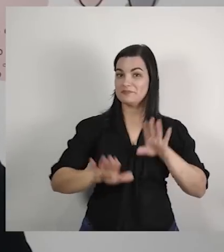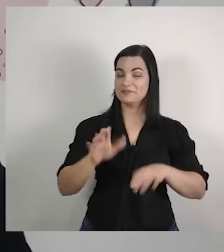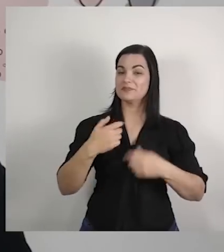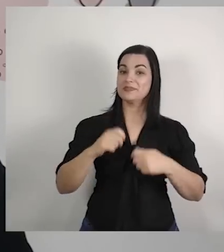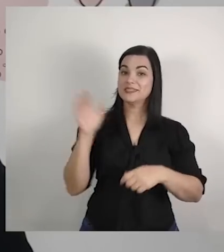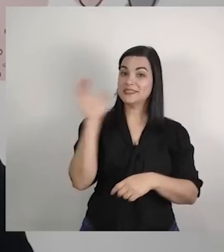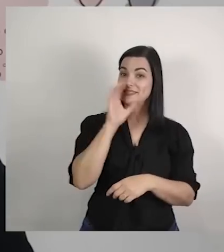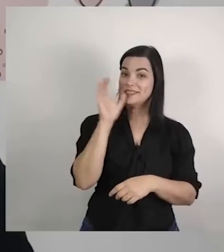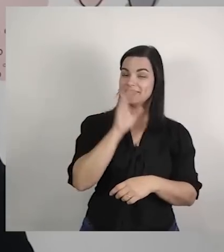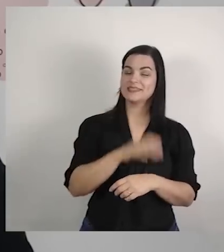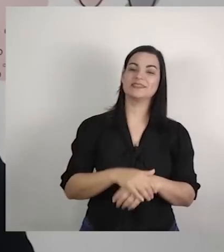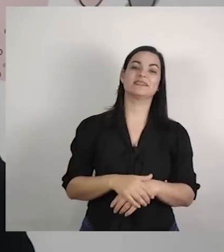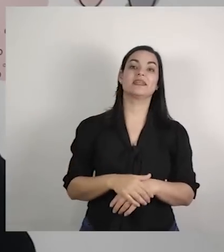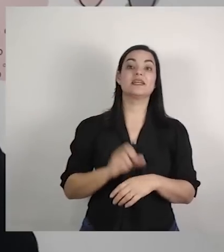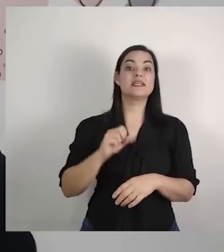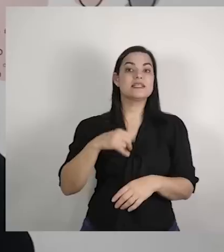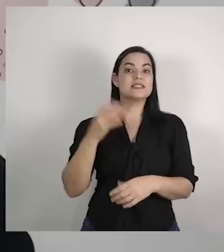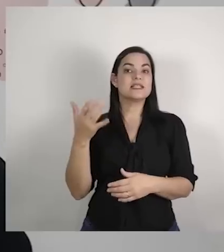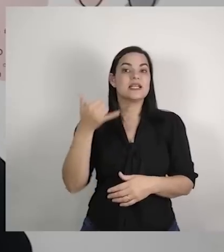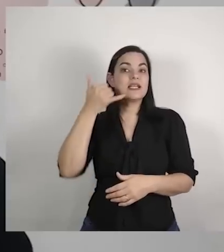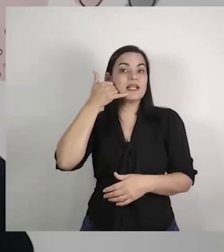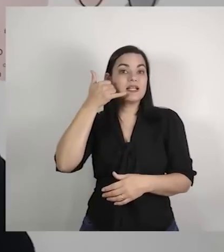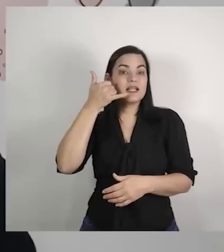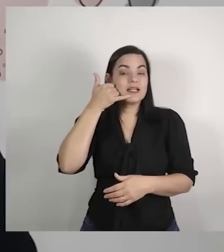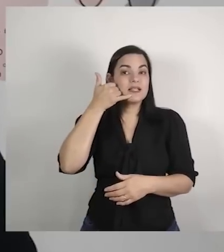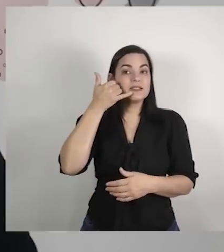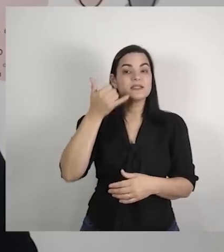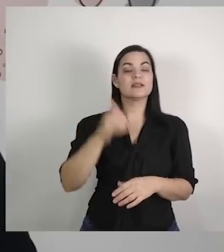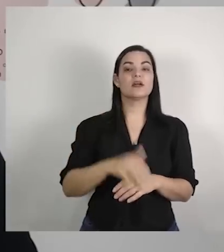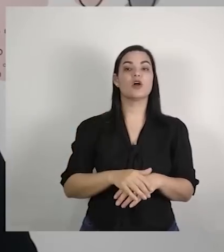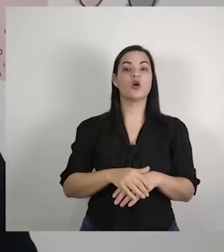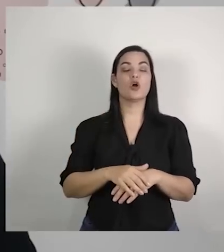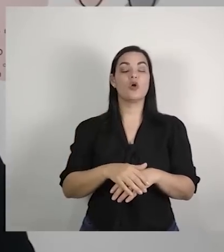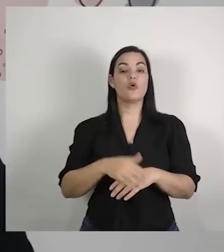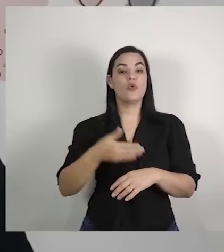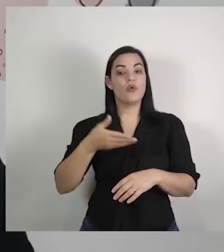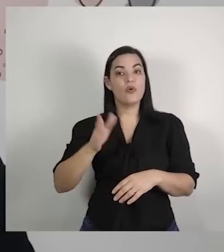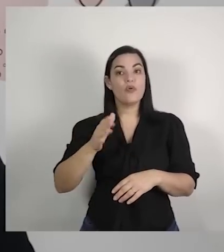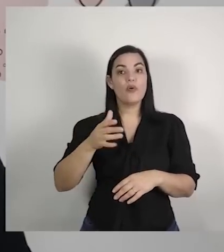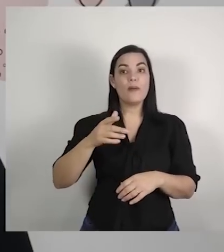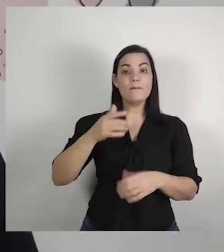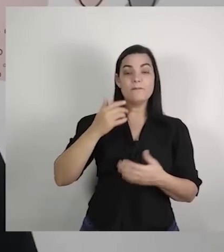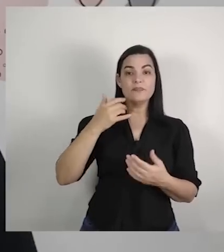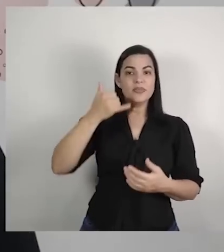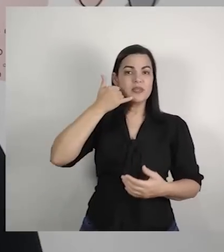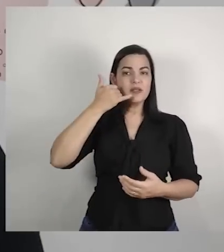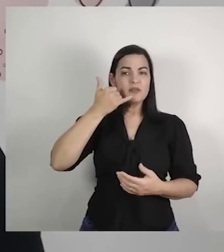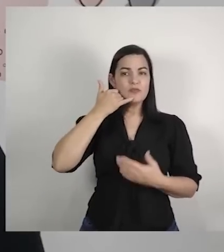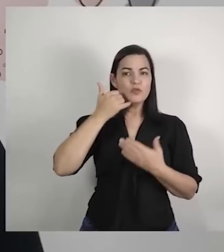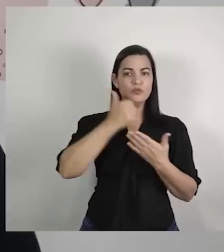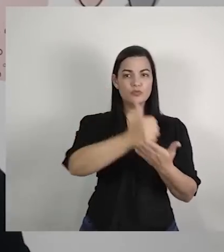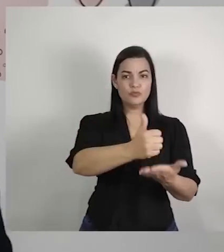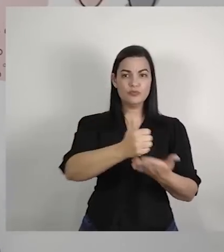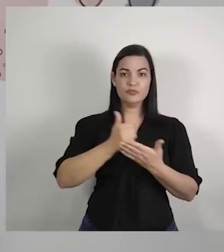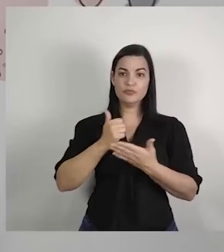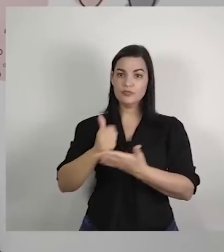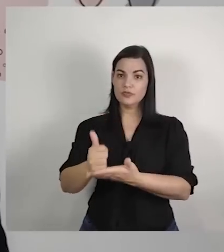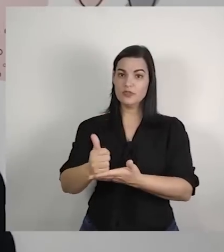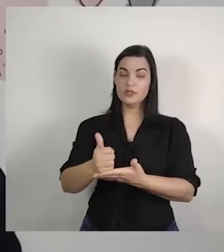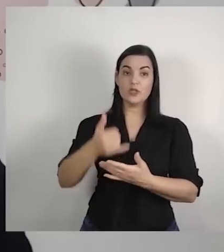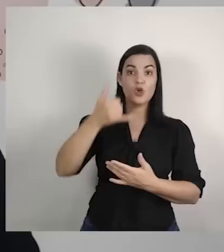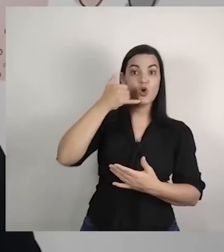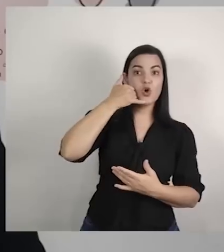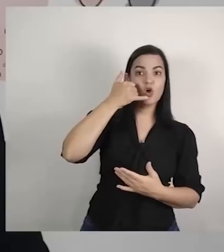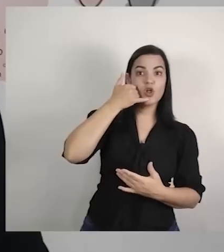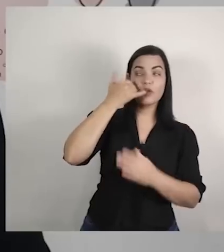a sua conversa. Se essa ligação fosse feita para um telefone móvel, desse orelhão para um